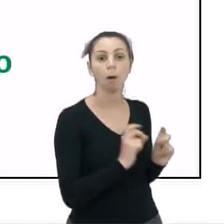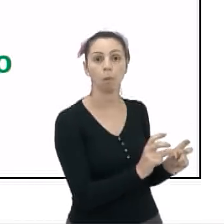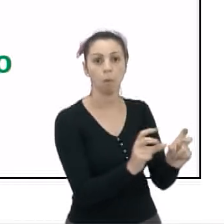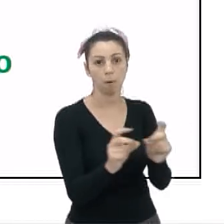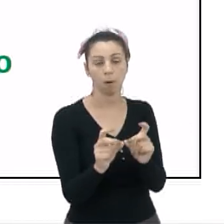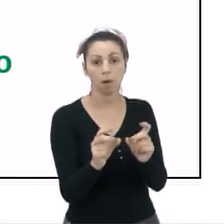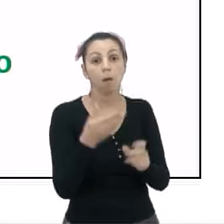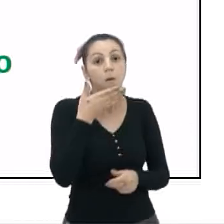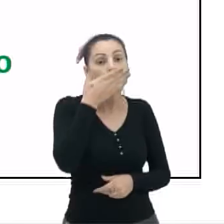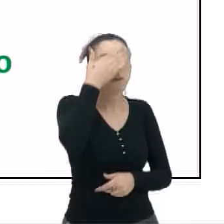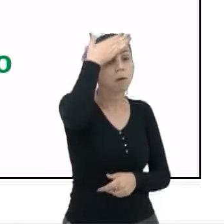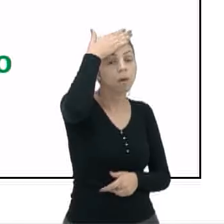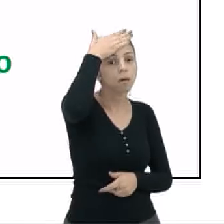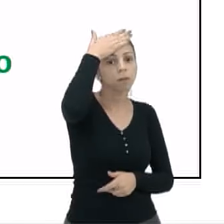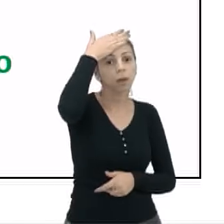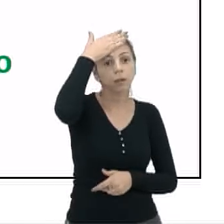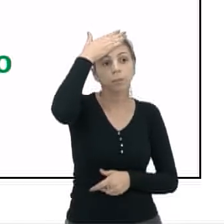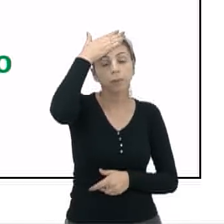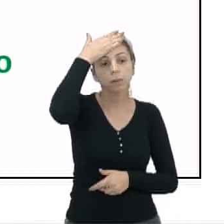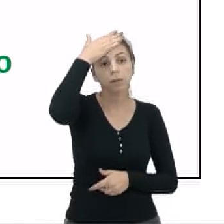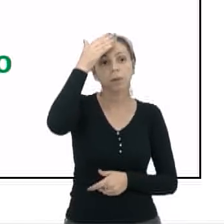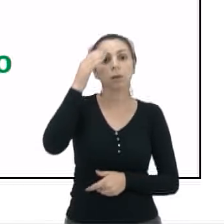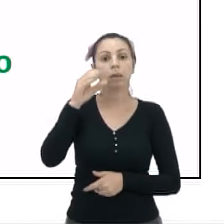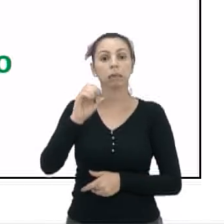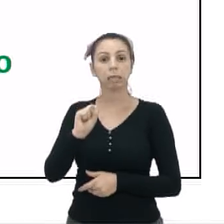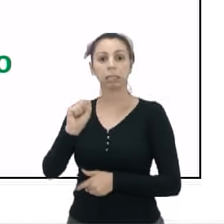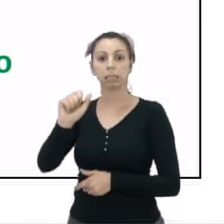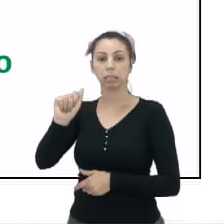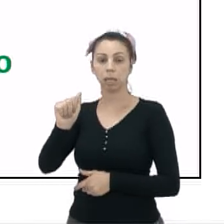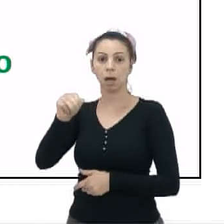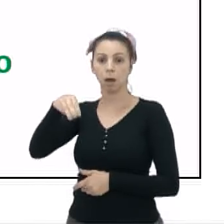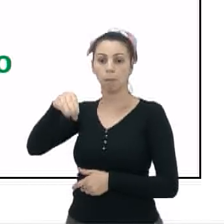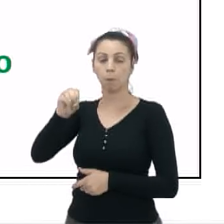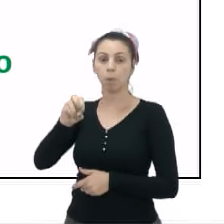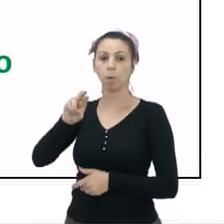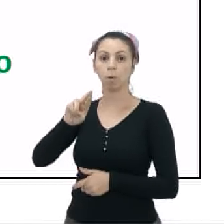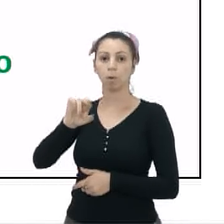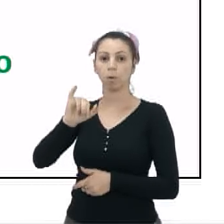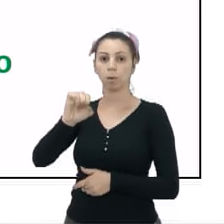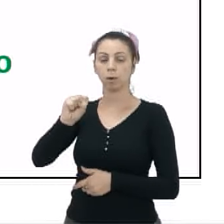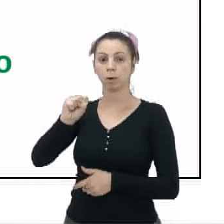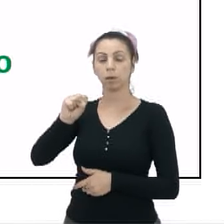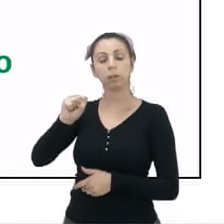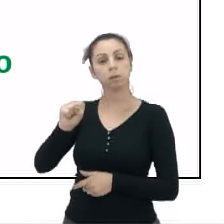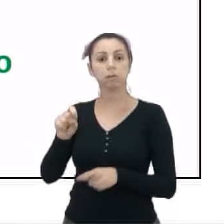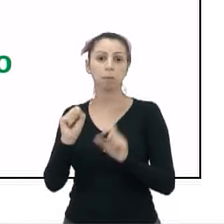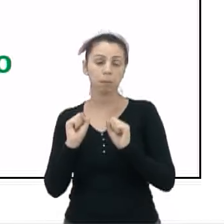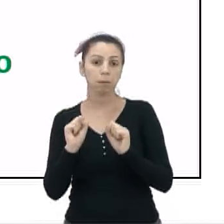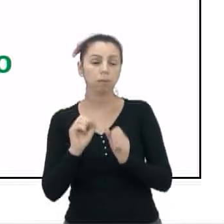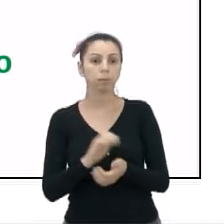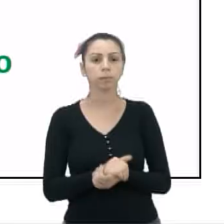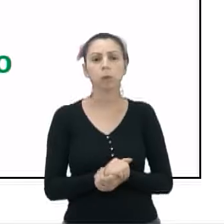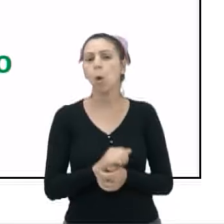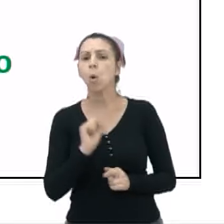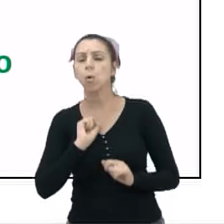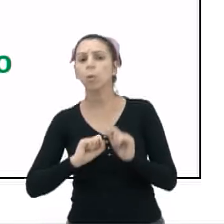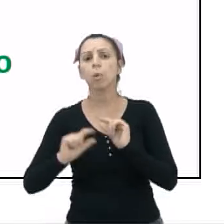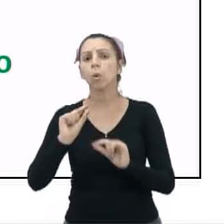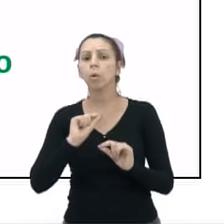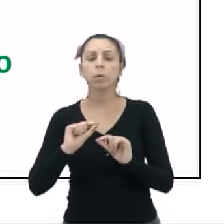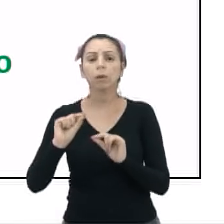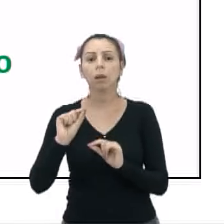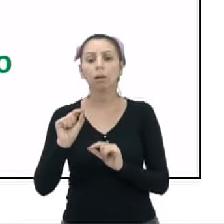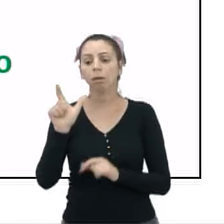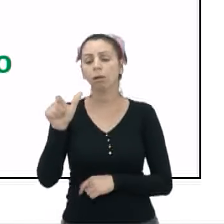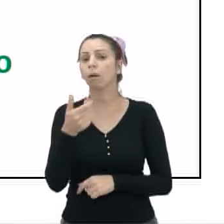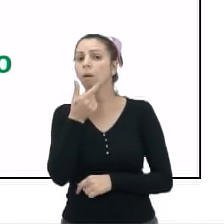também podem colocar os samorins, né? Árabes e samorins, porque eles também estão ali. O que Vasco da Gama exigiu dos samorins? Né? Vasco